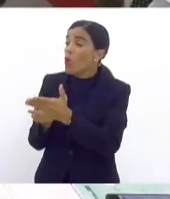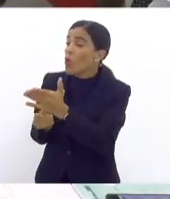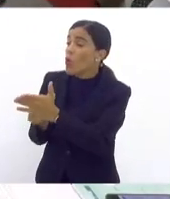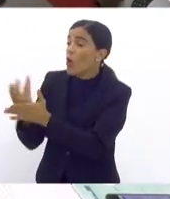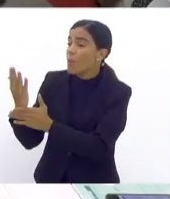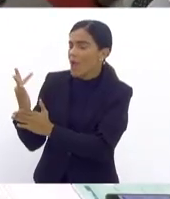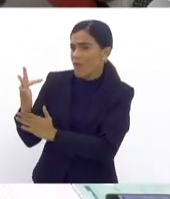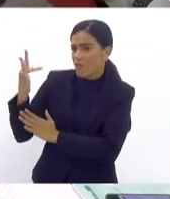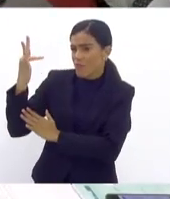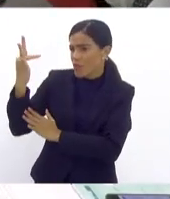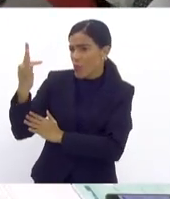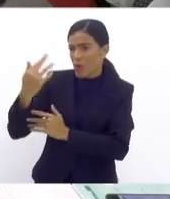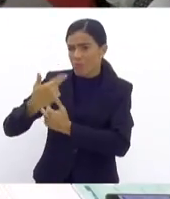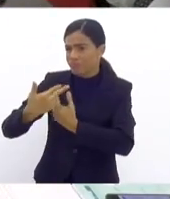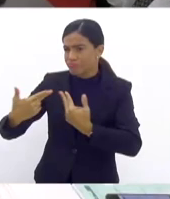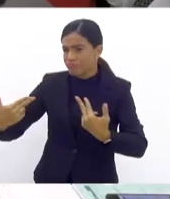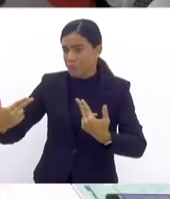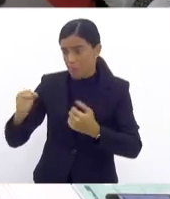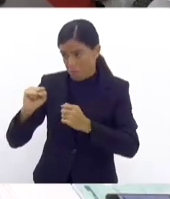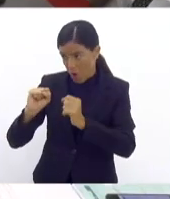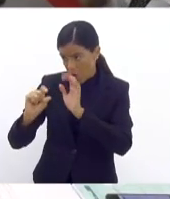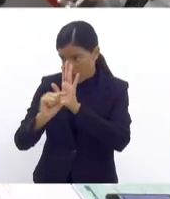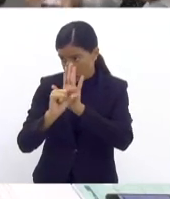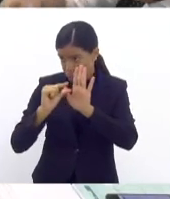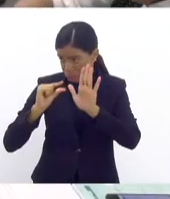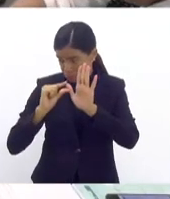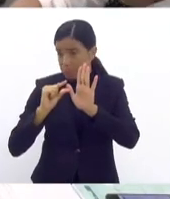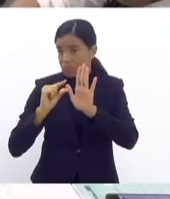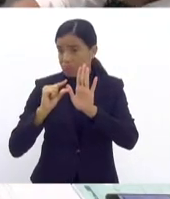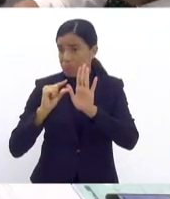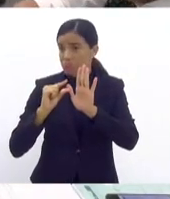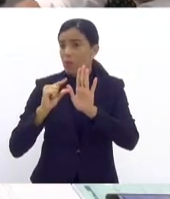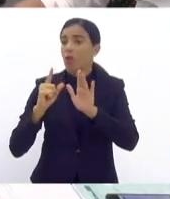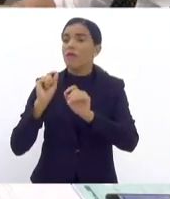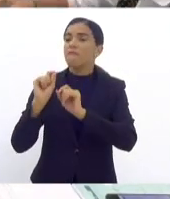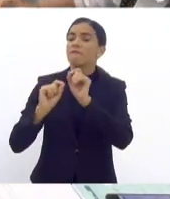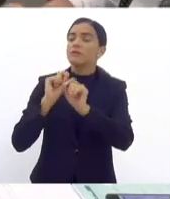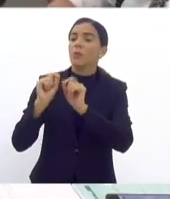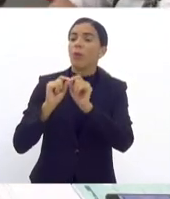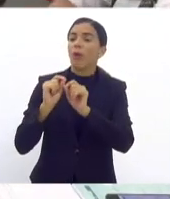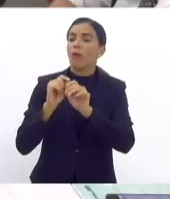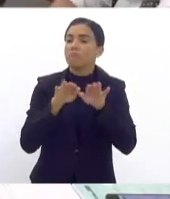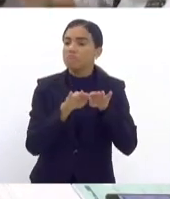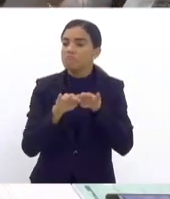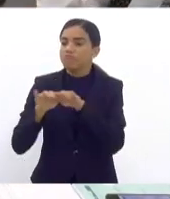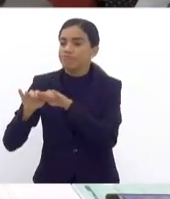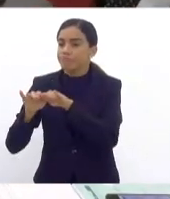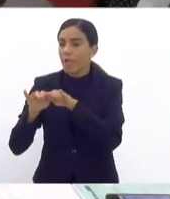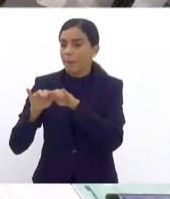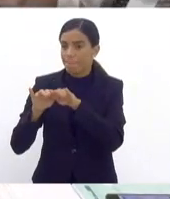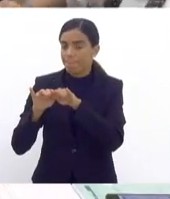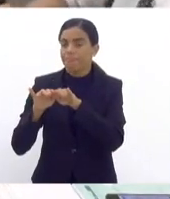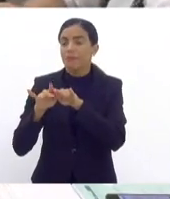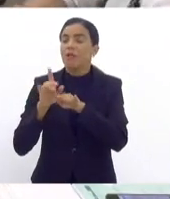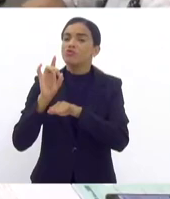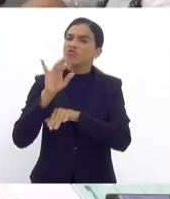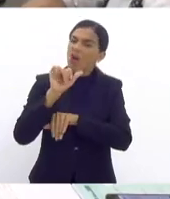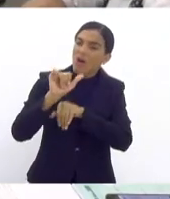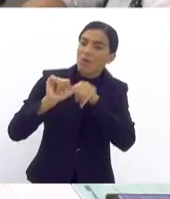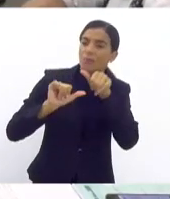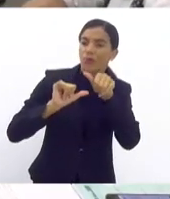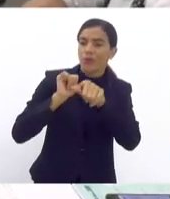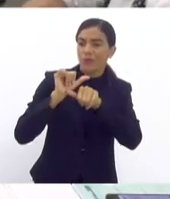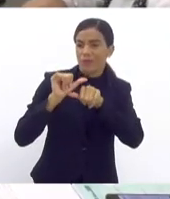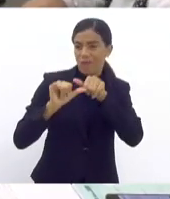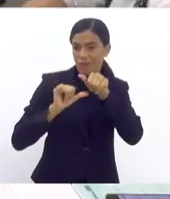compras futuras. Mas a gente pode fazer uma emenda e adotar isso como balizador, que só se aplicará, retificando aqui o